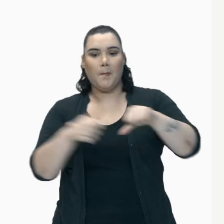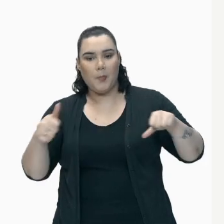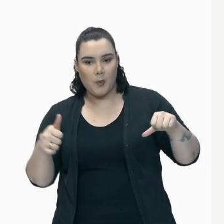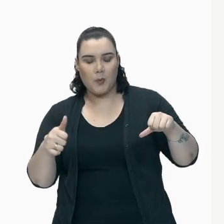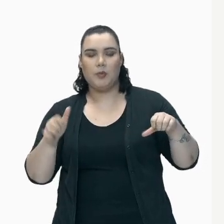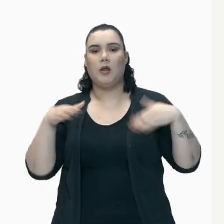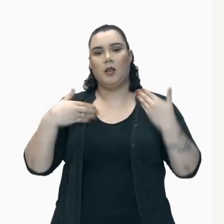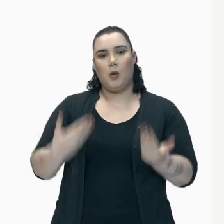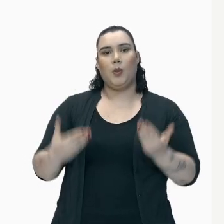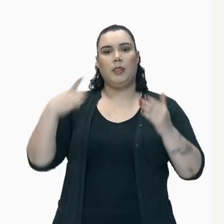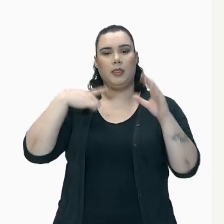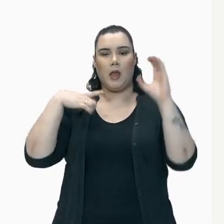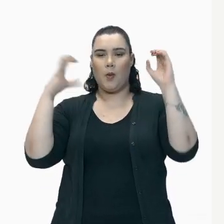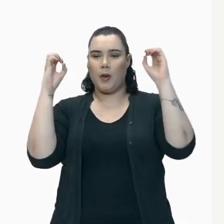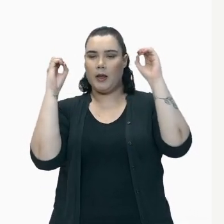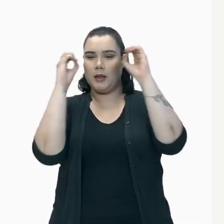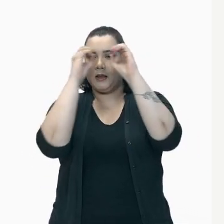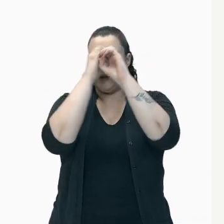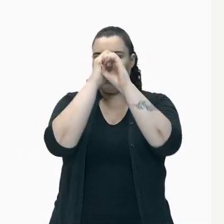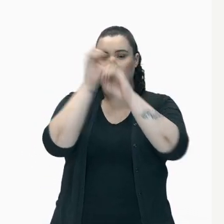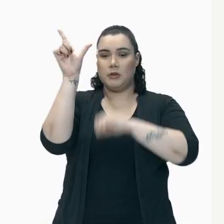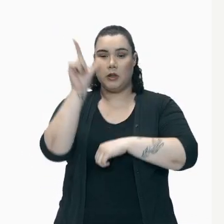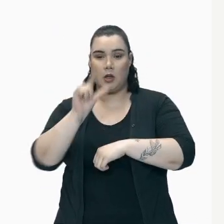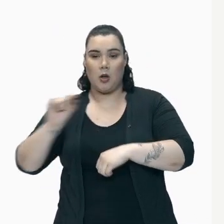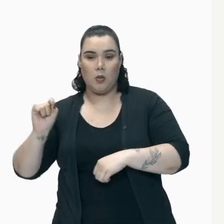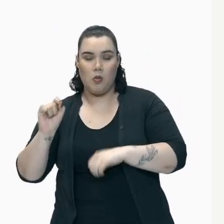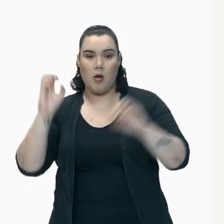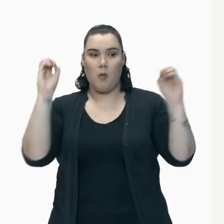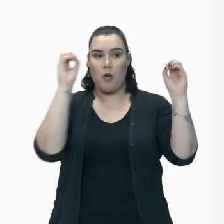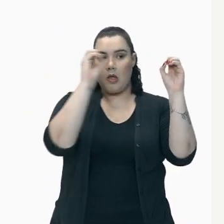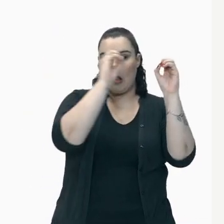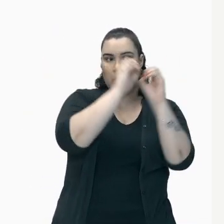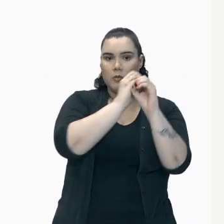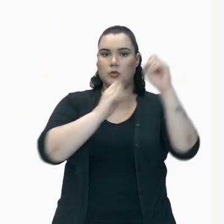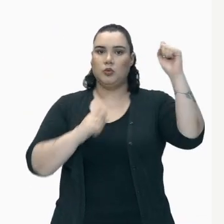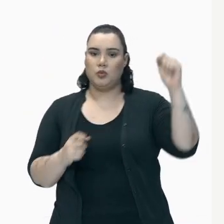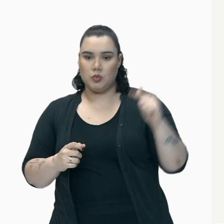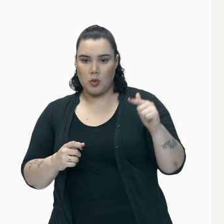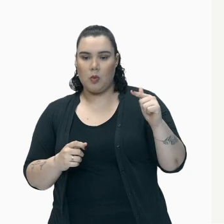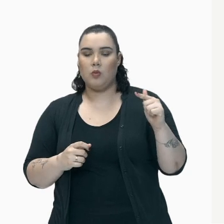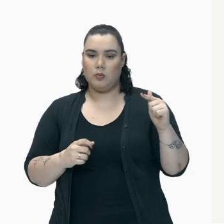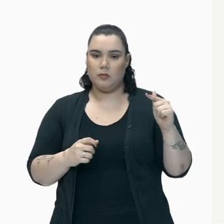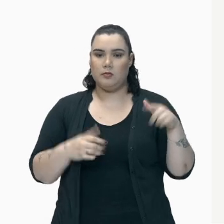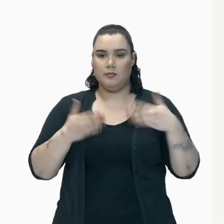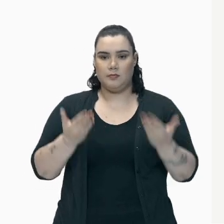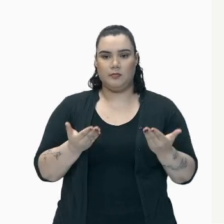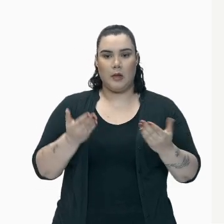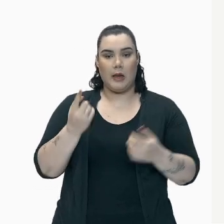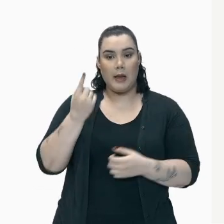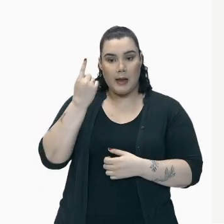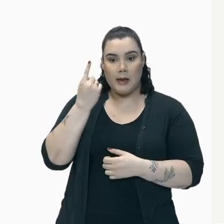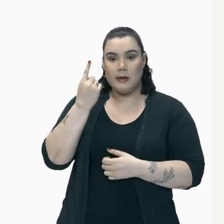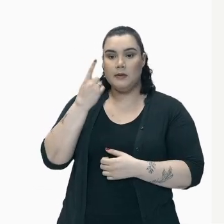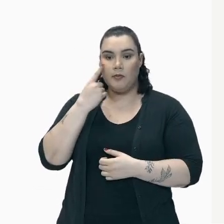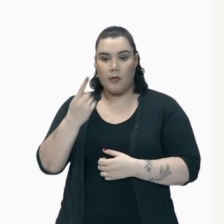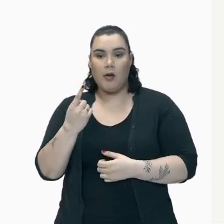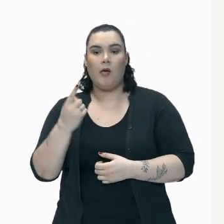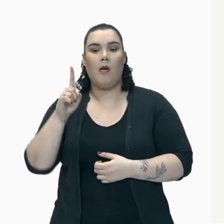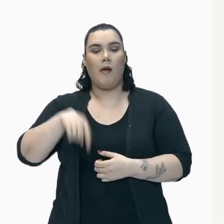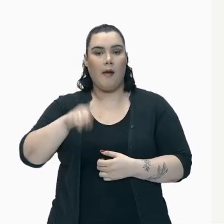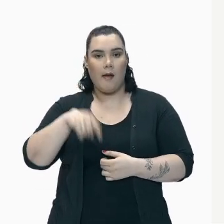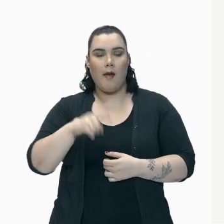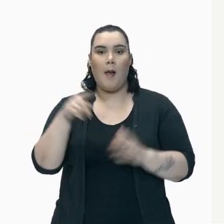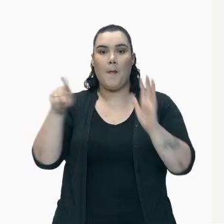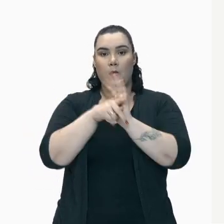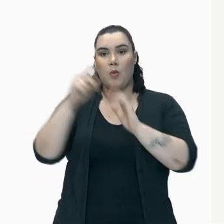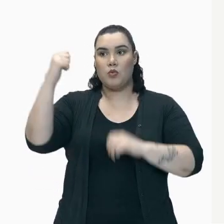aí de eclipse lunar. O eclipse que você está observando aí na imagem é um